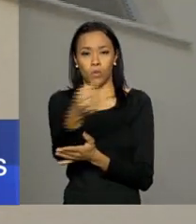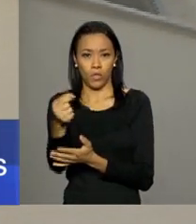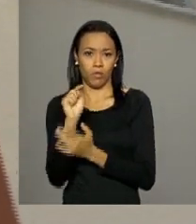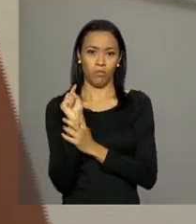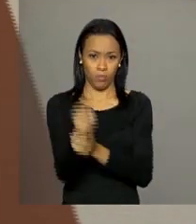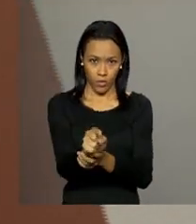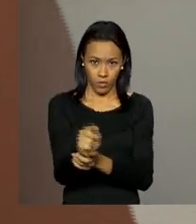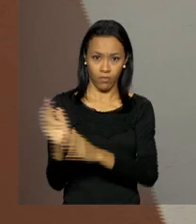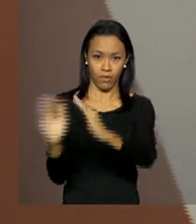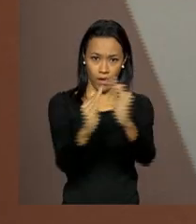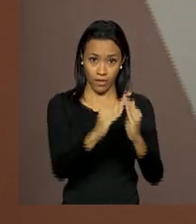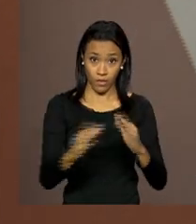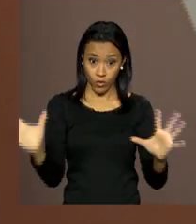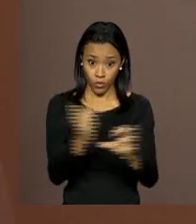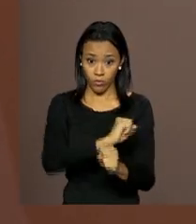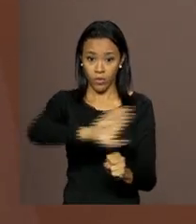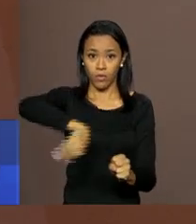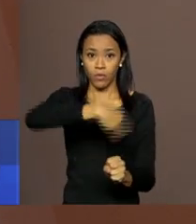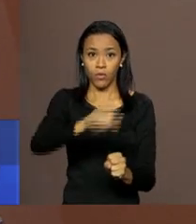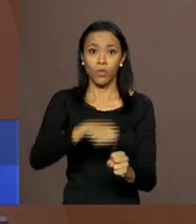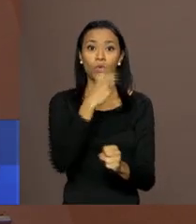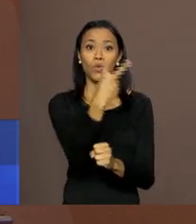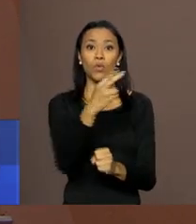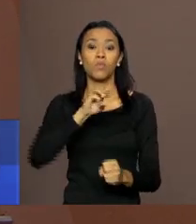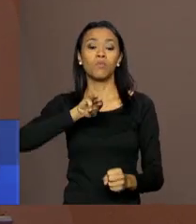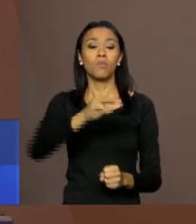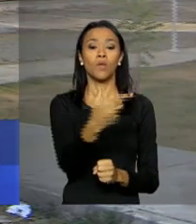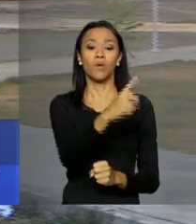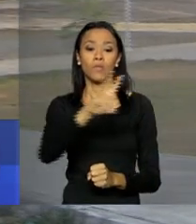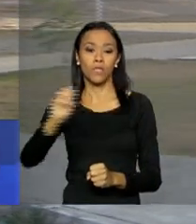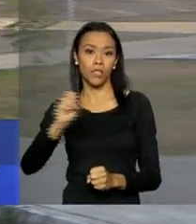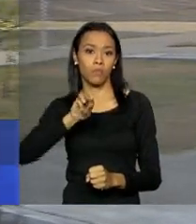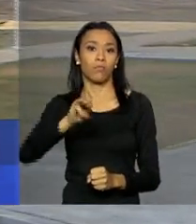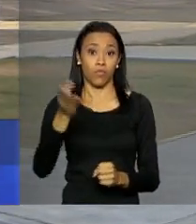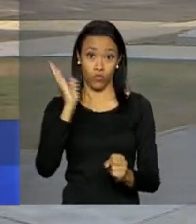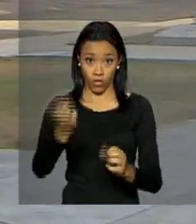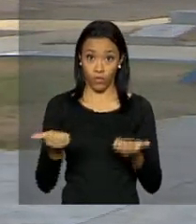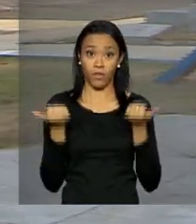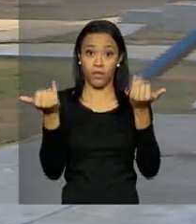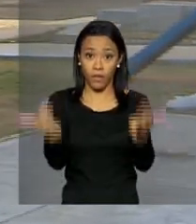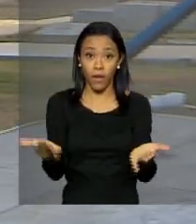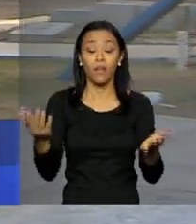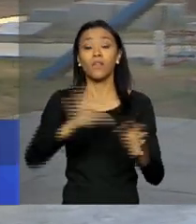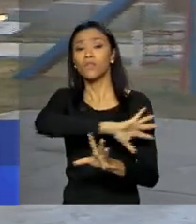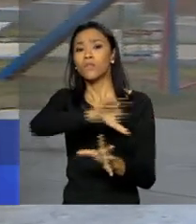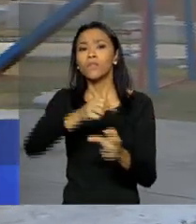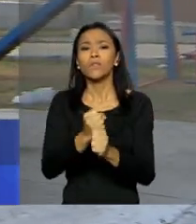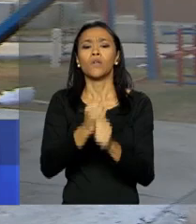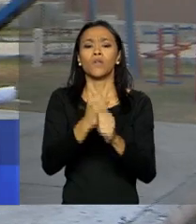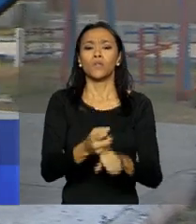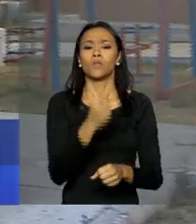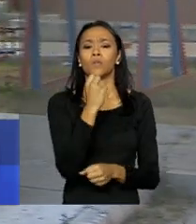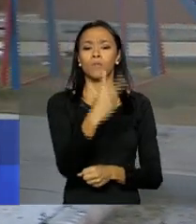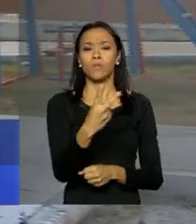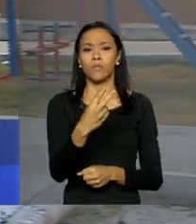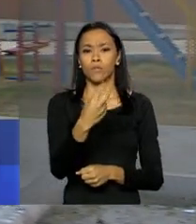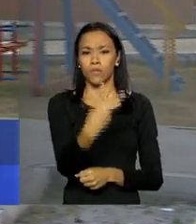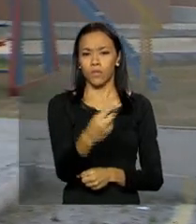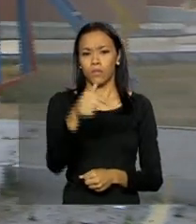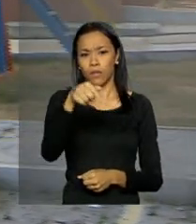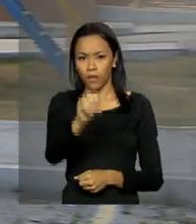Imóveis desse Total 2 milhões já foram entregues são 270 bilhões deais